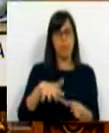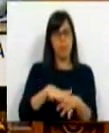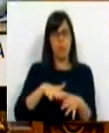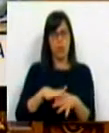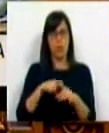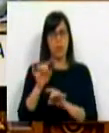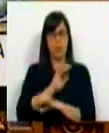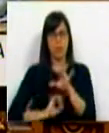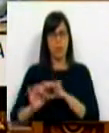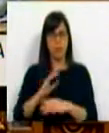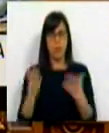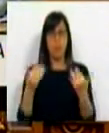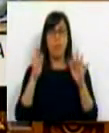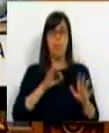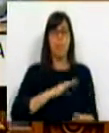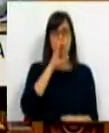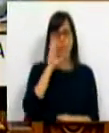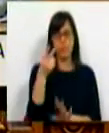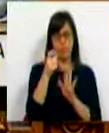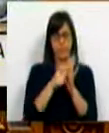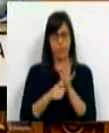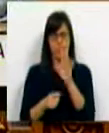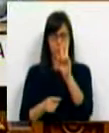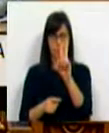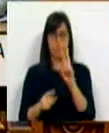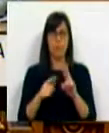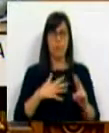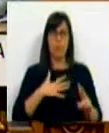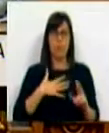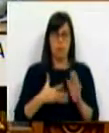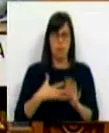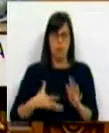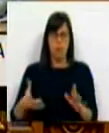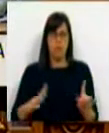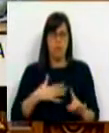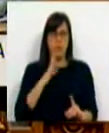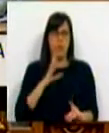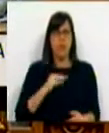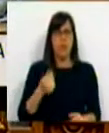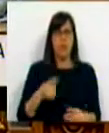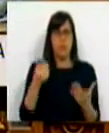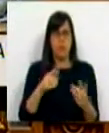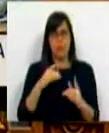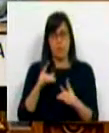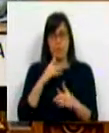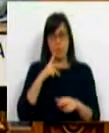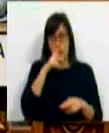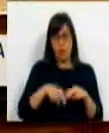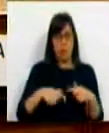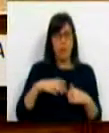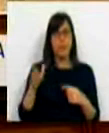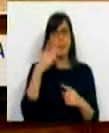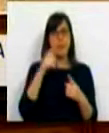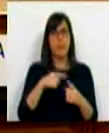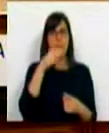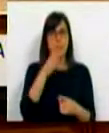contexto europeu. Mas, Sr. Ministro, duas notas só, porque eu não quero alongar muito e a Sra. Presidente me retirará a palavra. A primeira nota